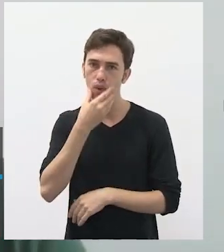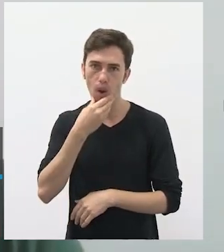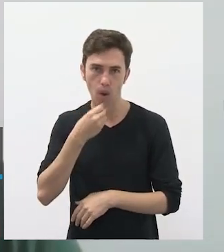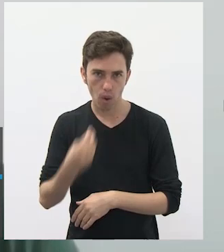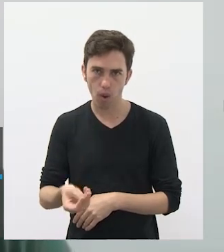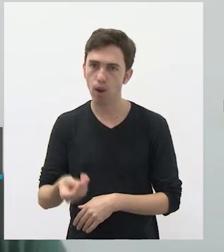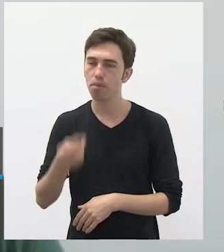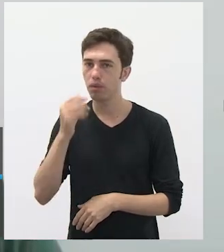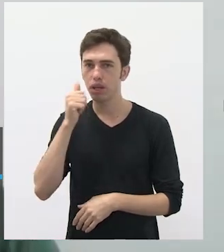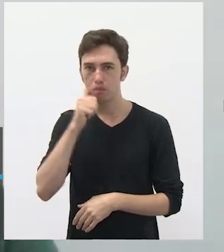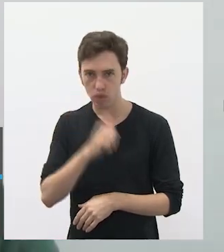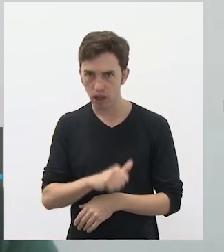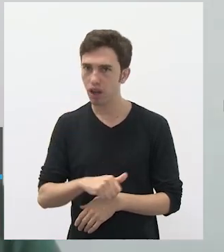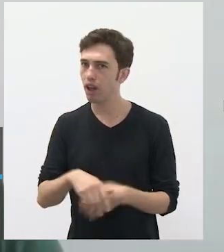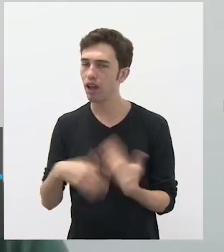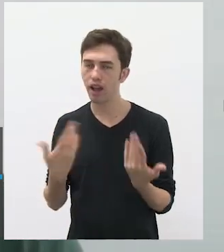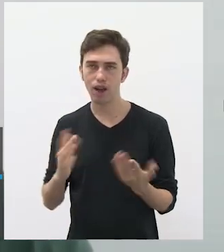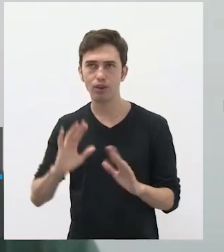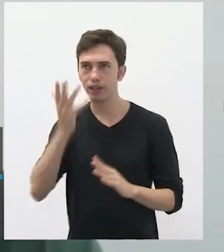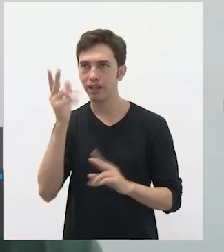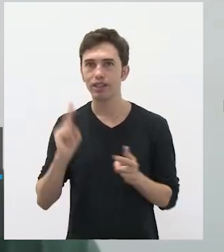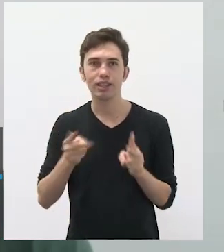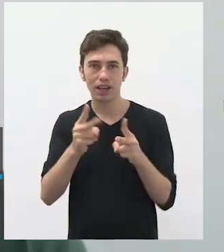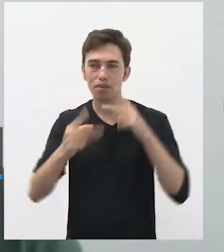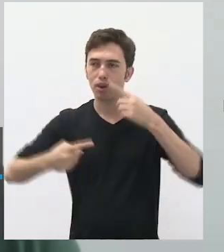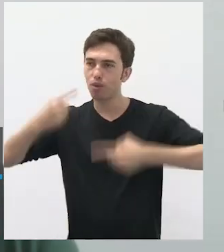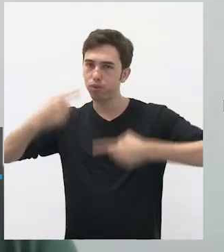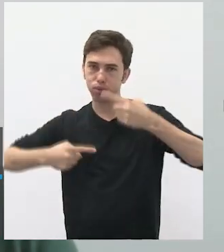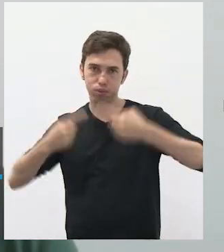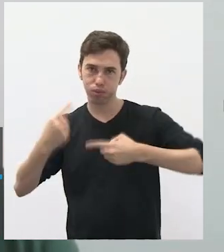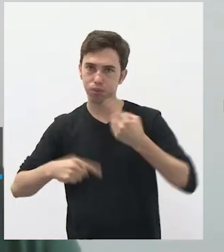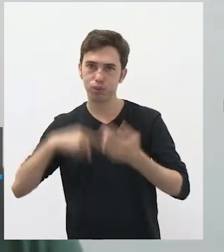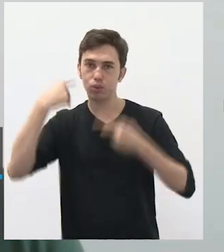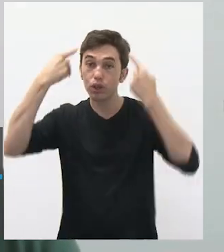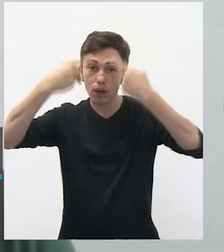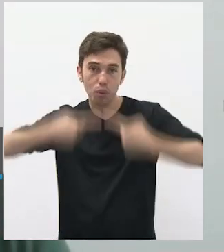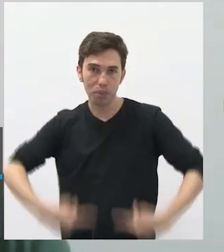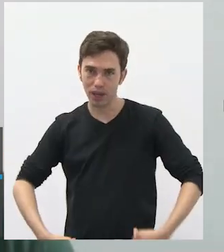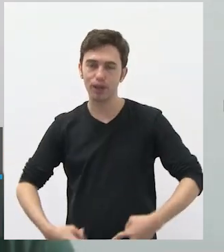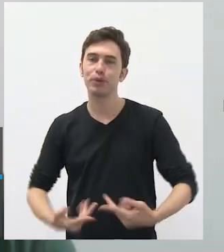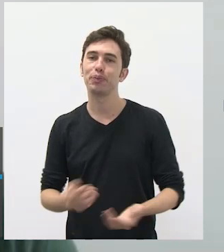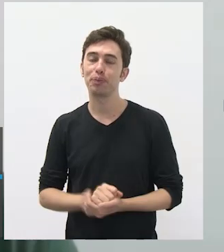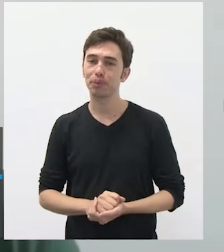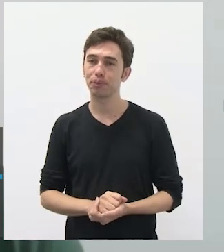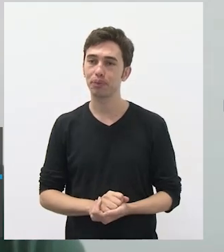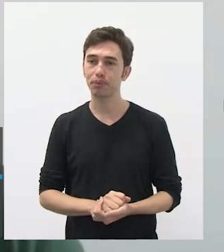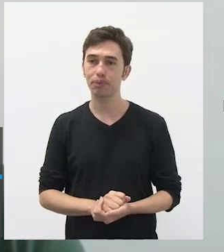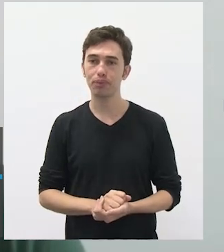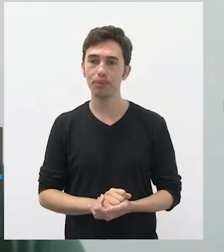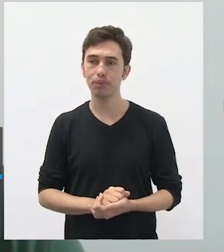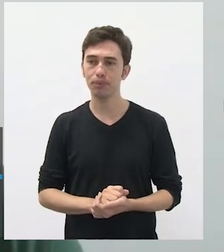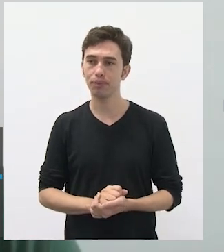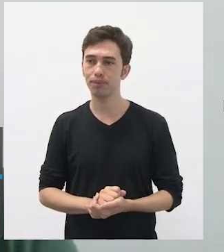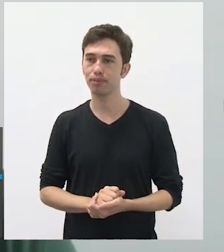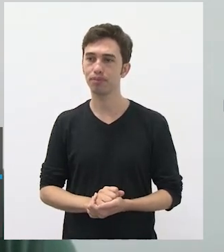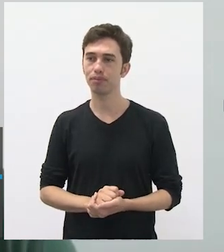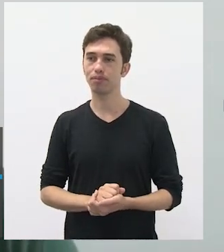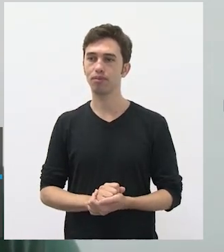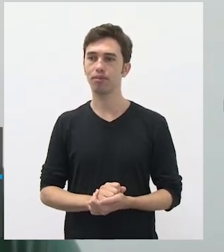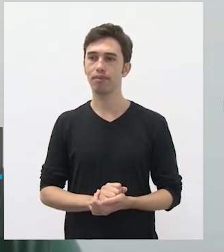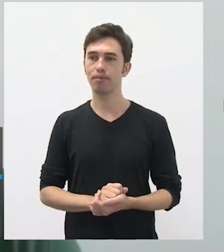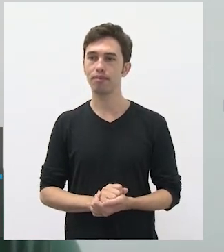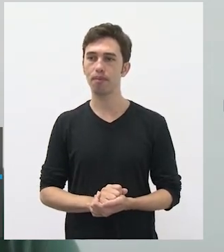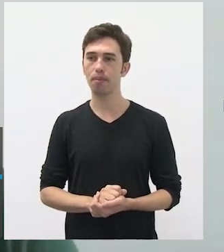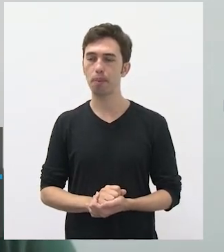meio de os conflitos vêm porque estamos interagindo, né? E aí, Mário, eu devolvo para você para se falar um